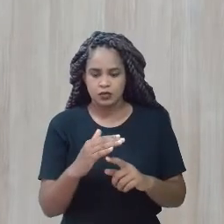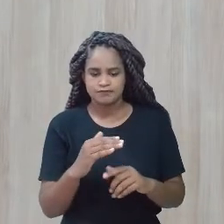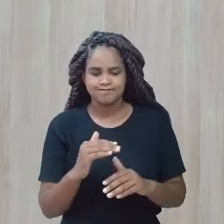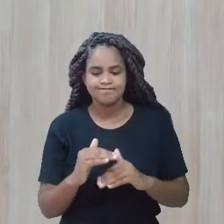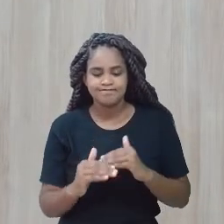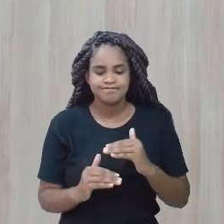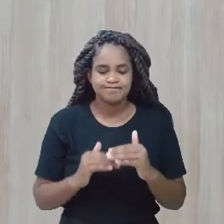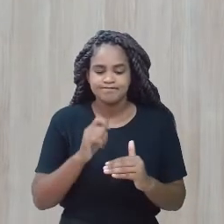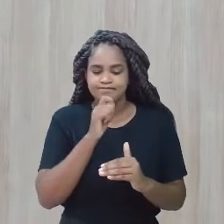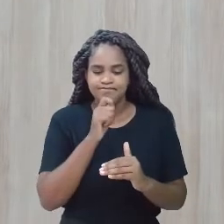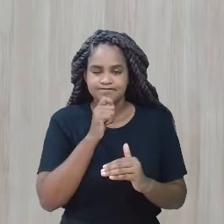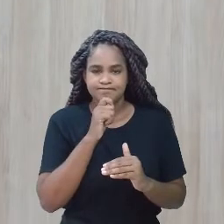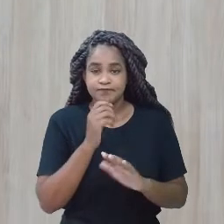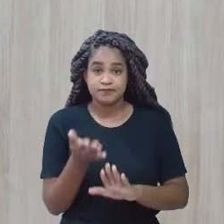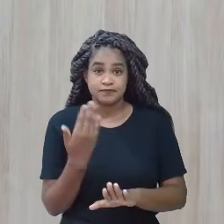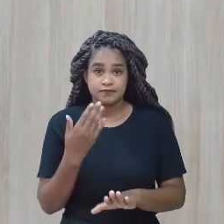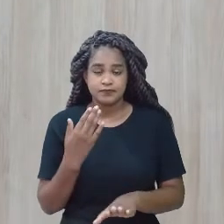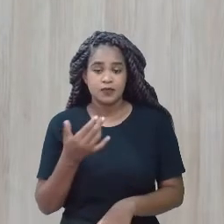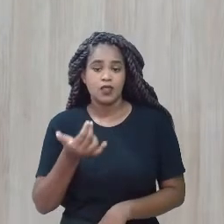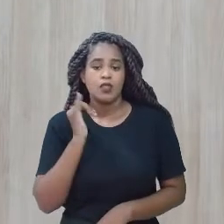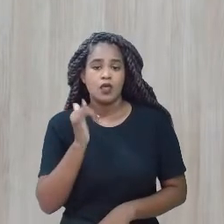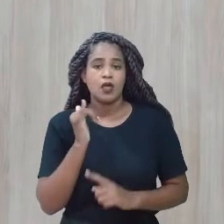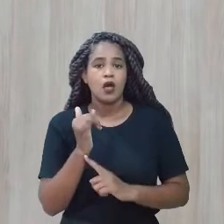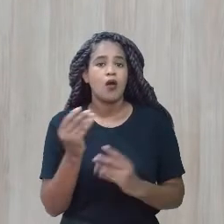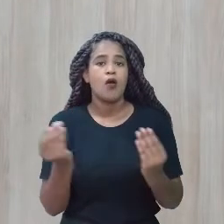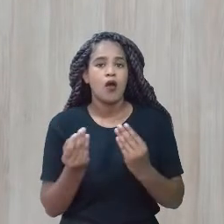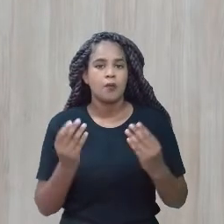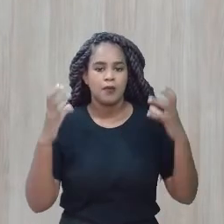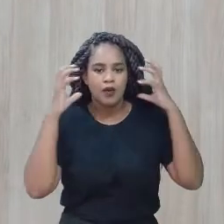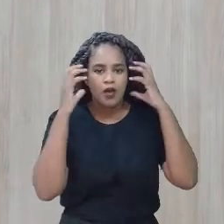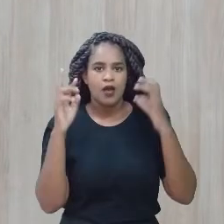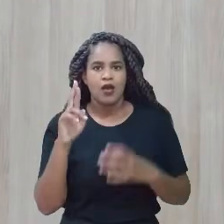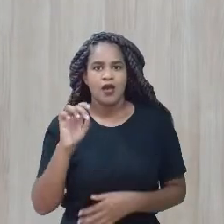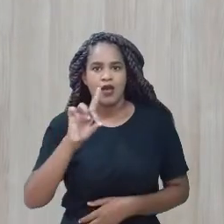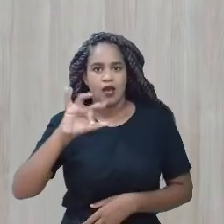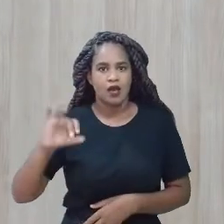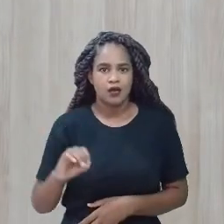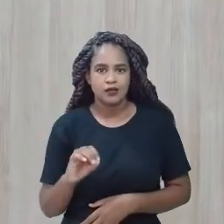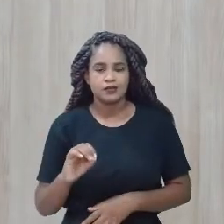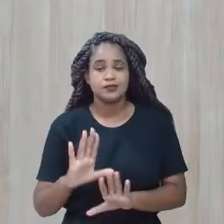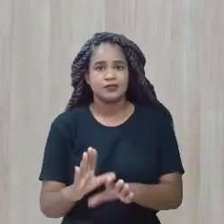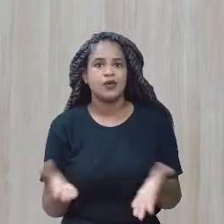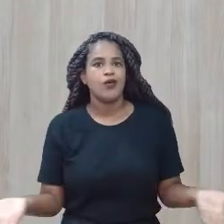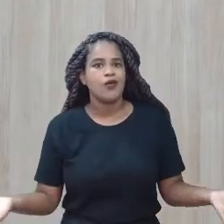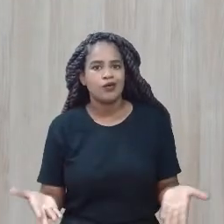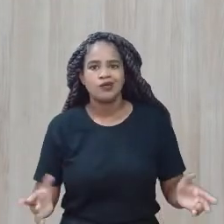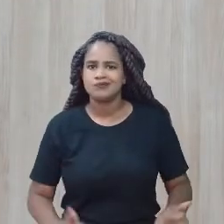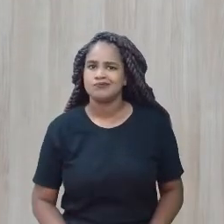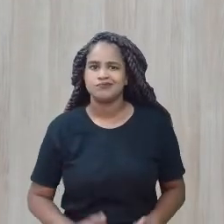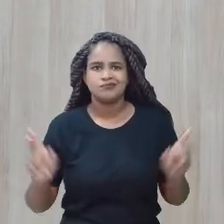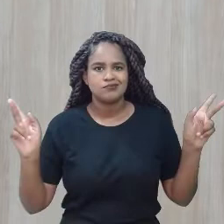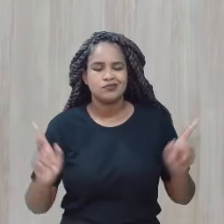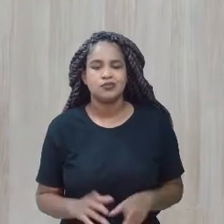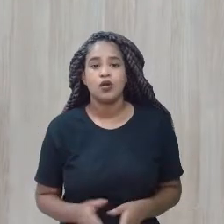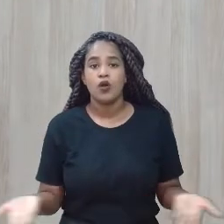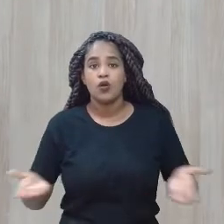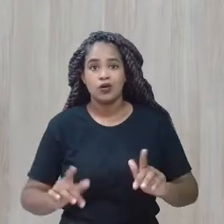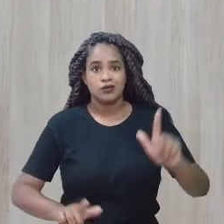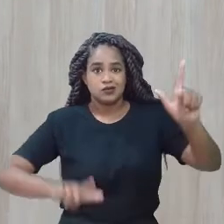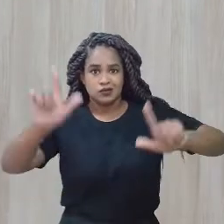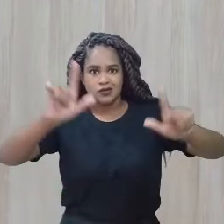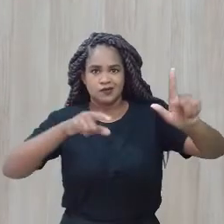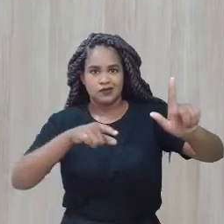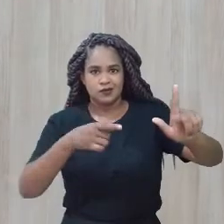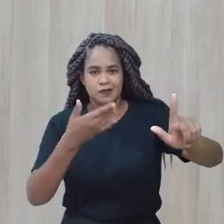avançar, se ouvia a narração de um jogo pelo rádio, só que hoje não, né? Pela televisão, é